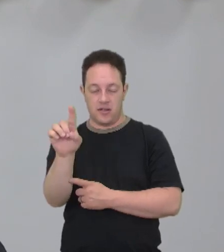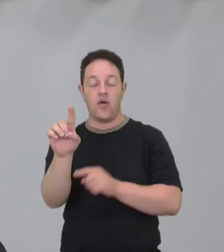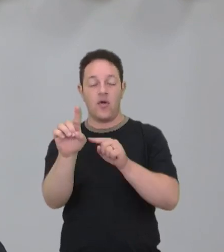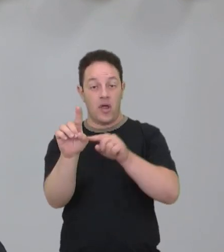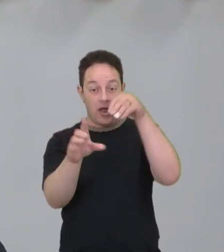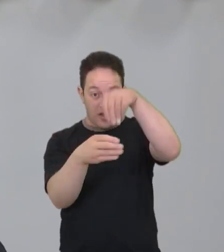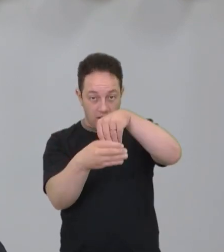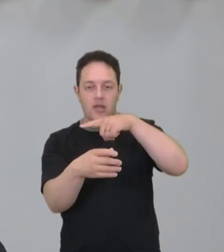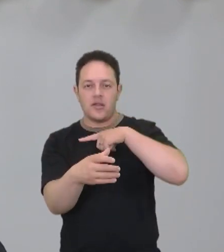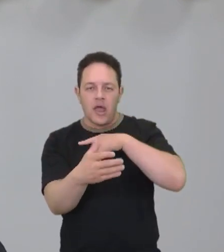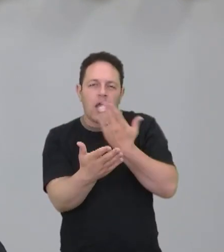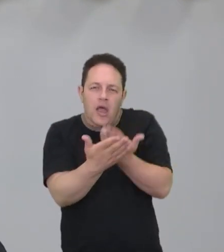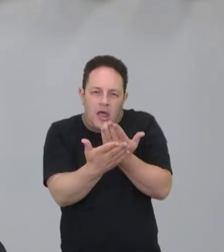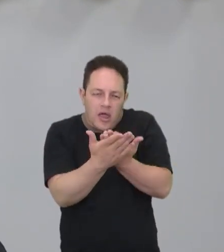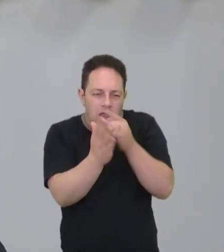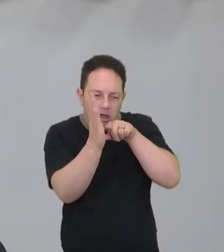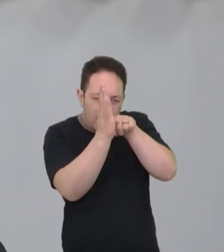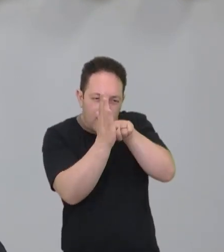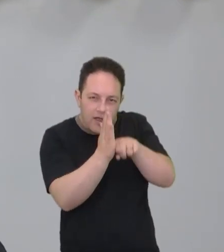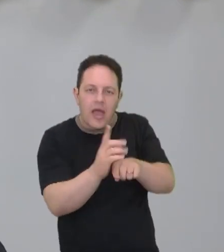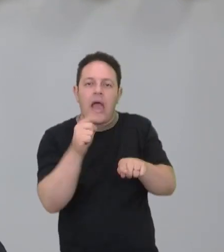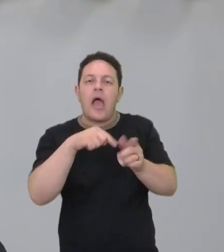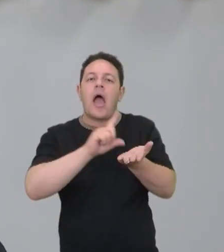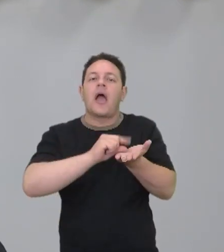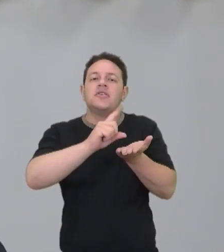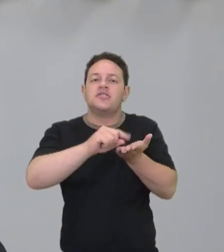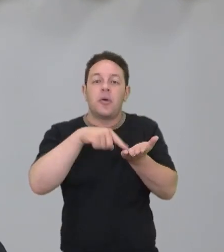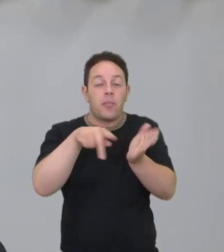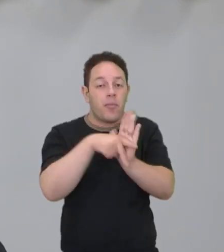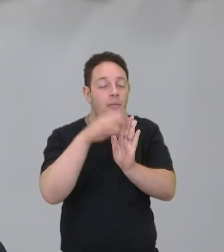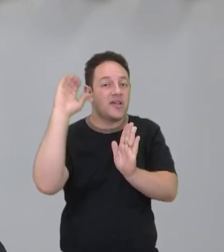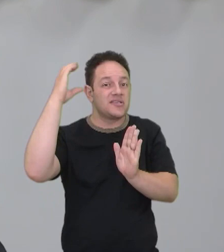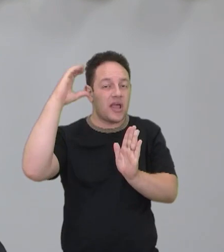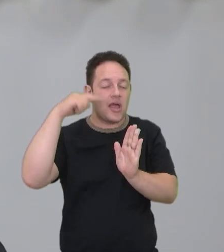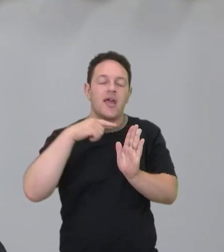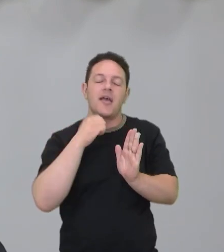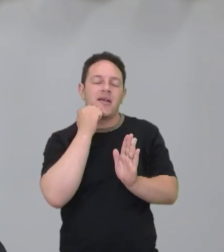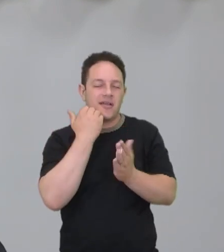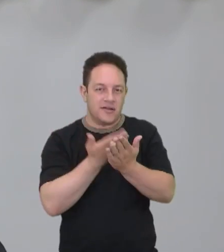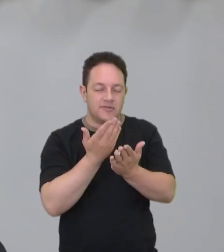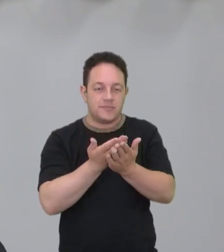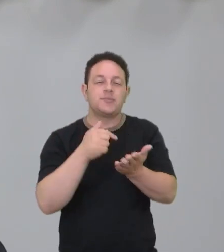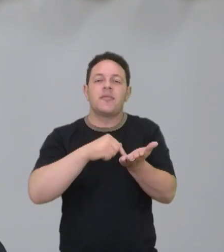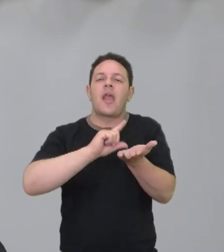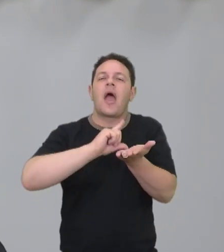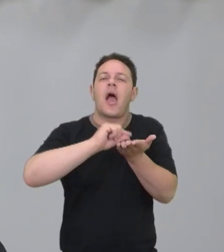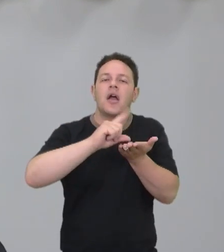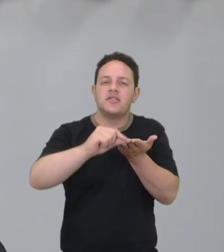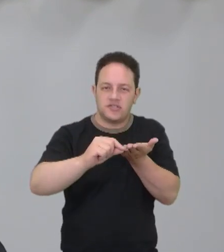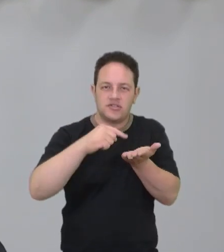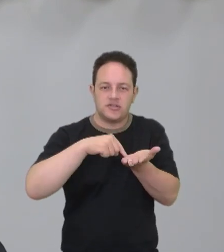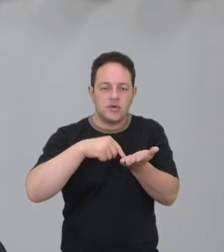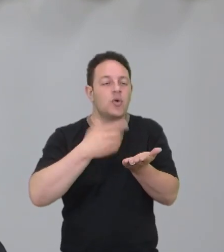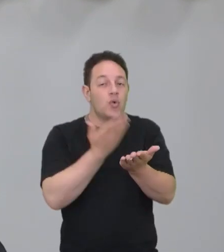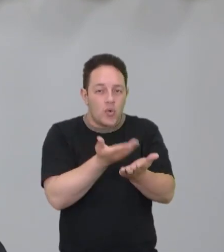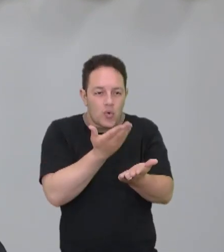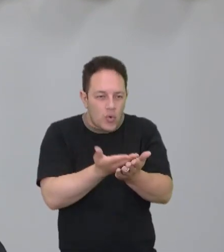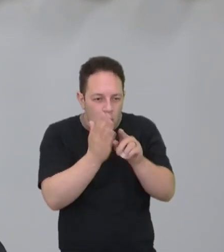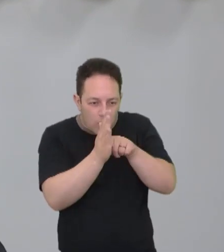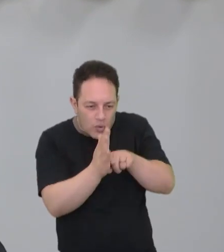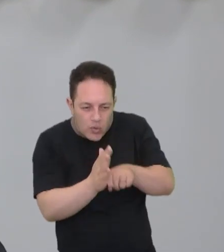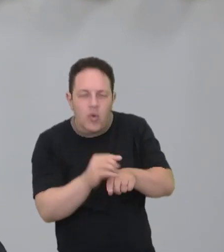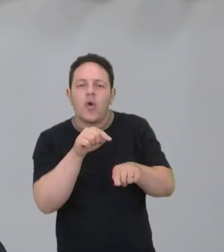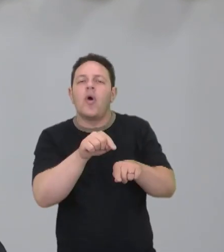científico. E na nossa aula, né, de biorremediação que a gente está relembrando agora, o artigo que a gente estudou foi